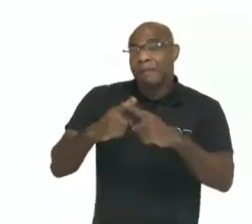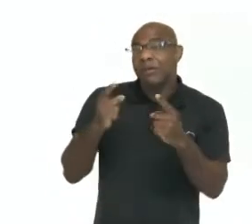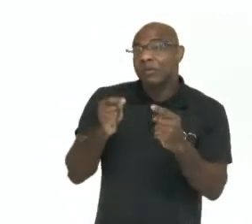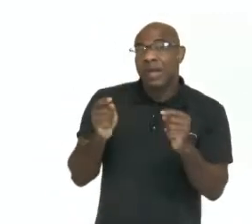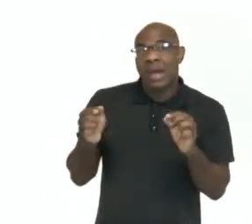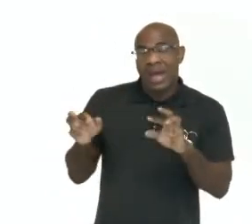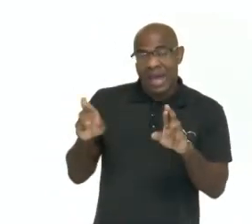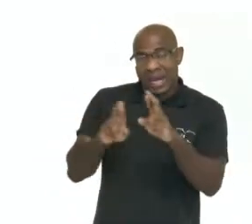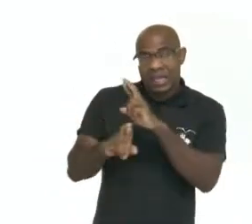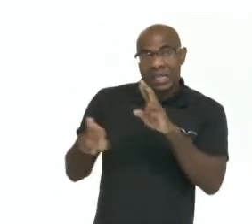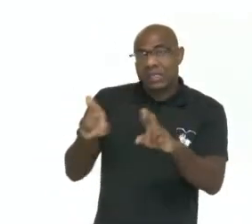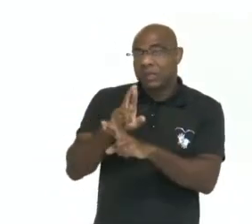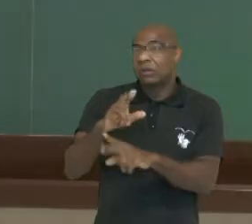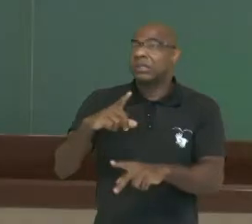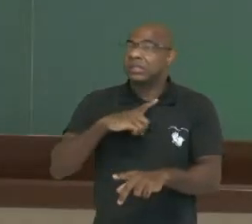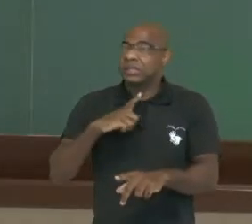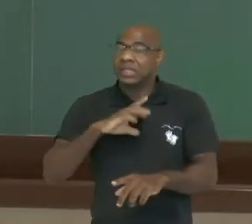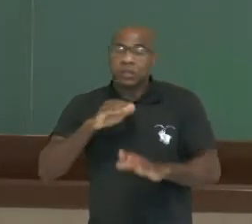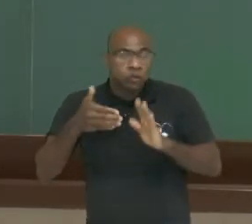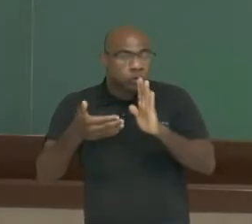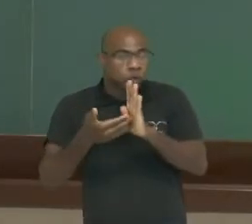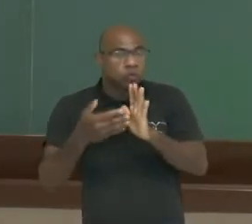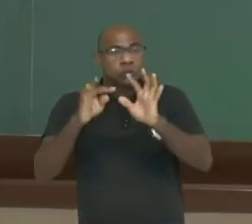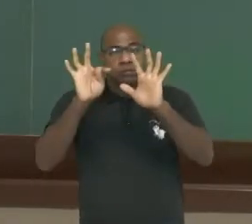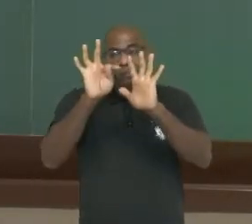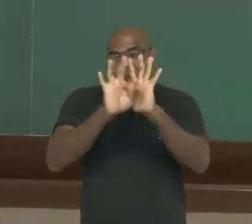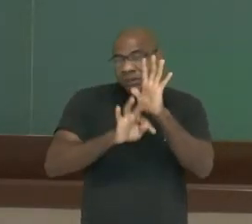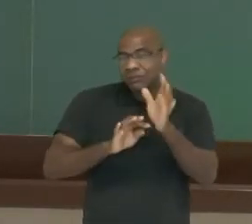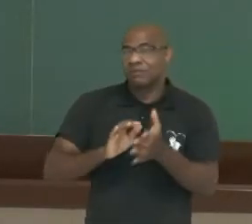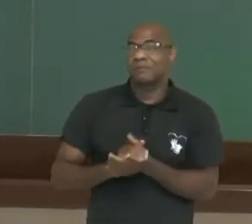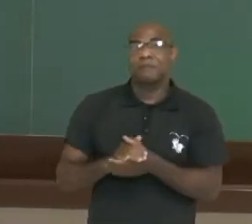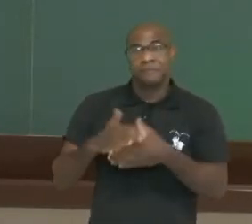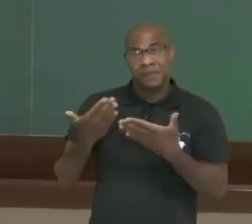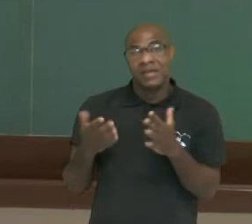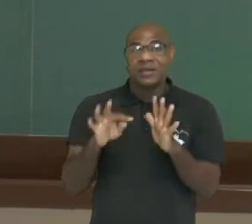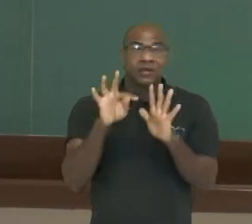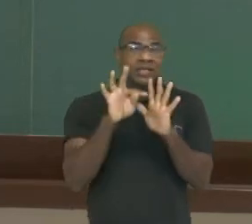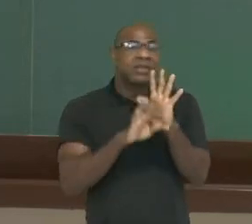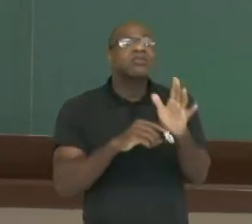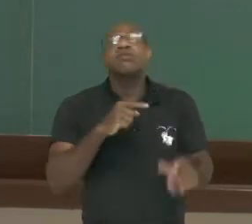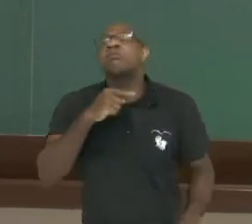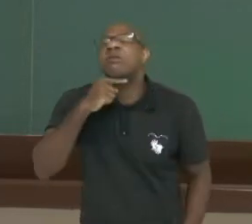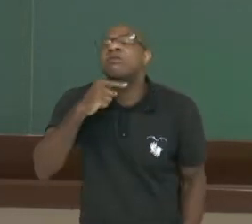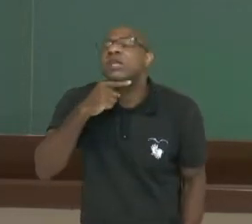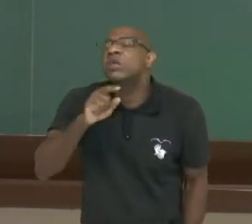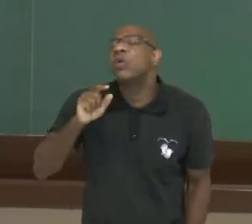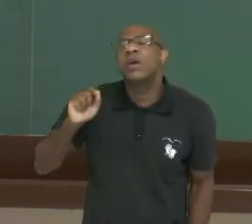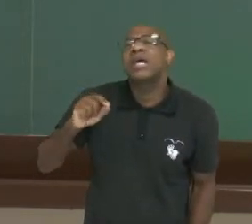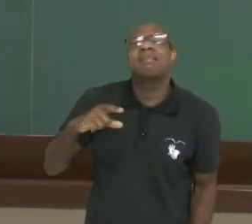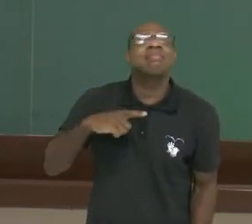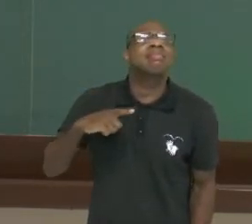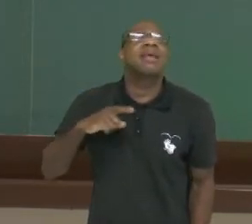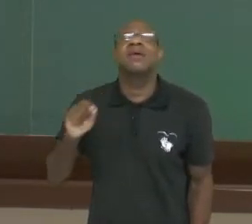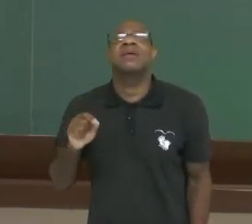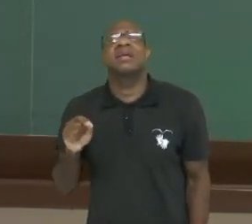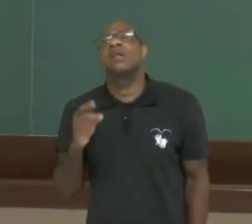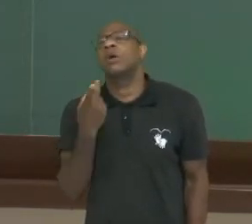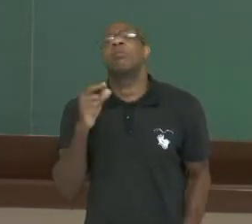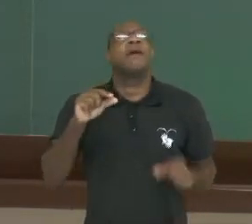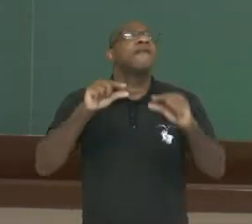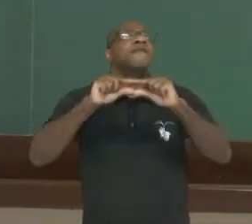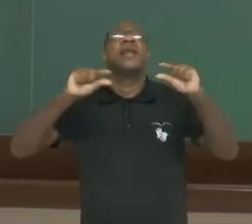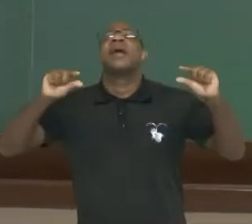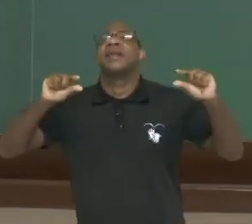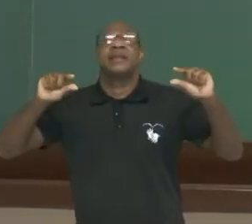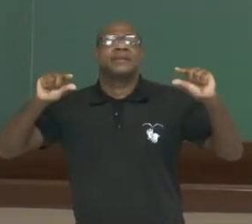correlação consistente entre todos. Percebo que em um texto nada adianta eu ter uma oração só, uma